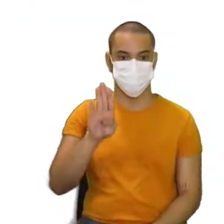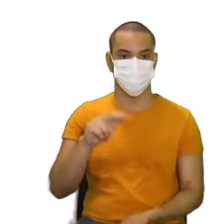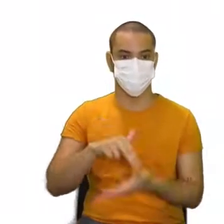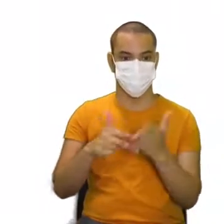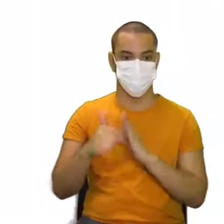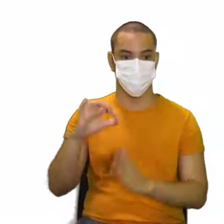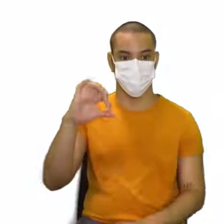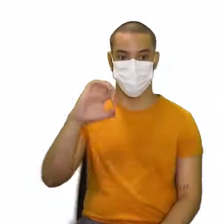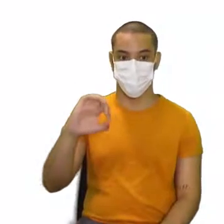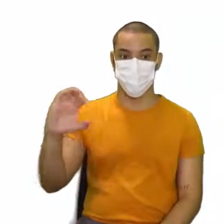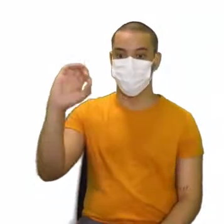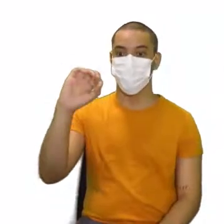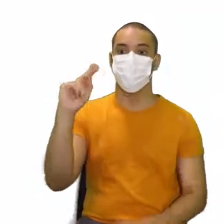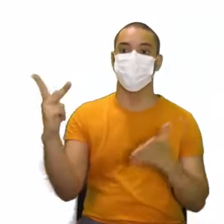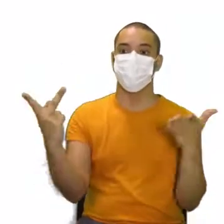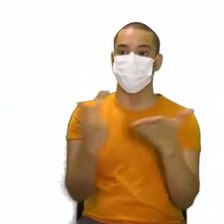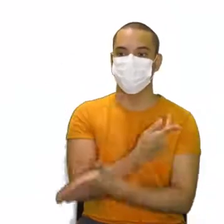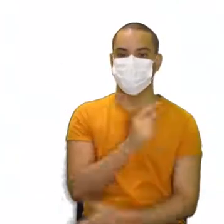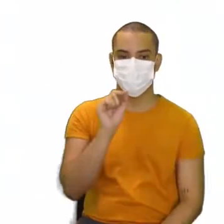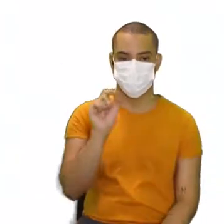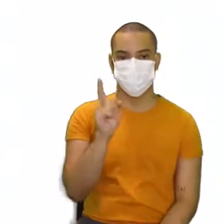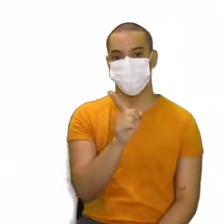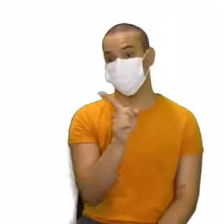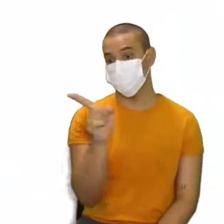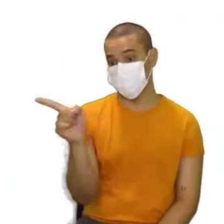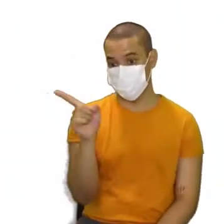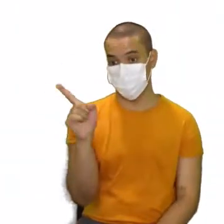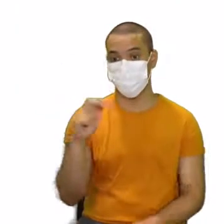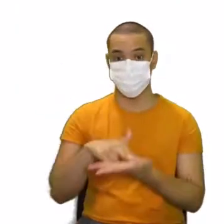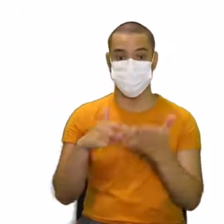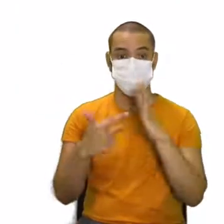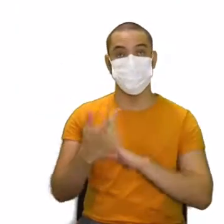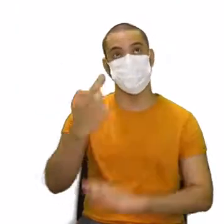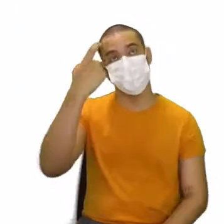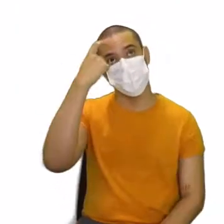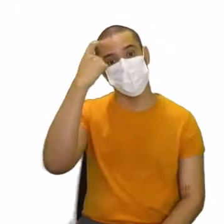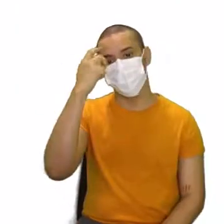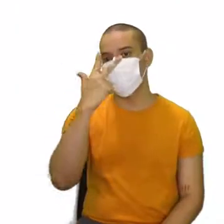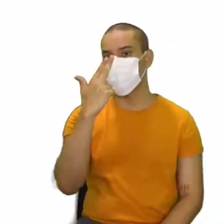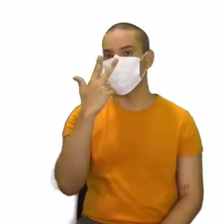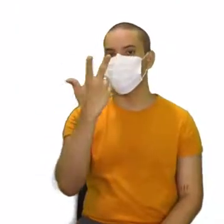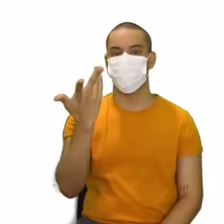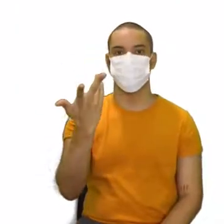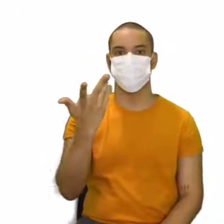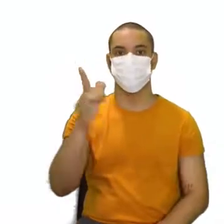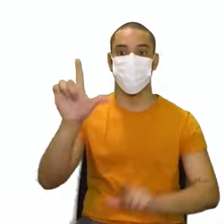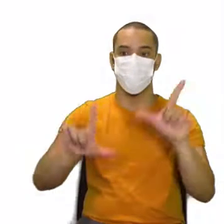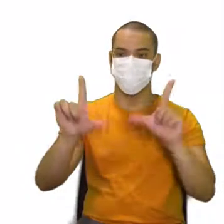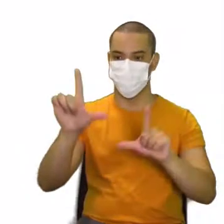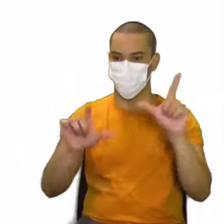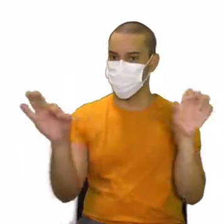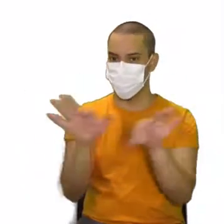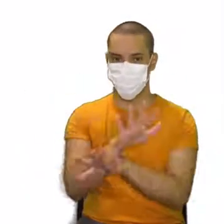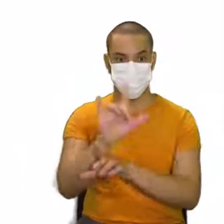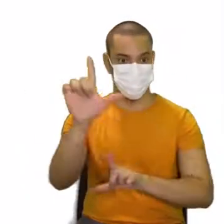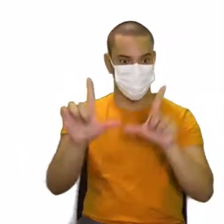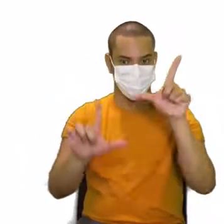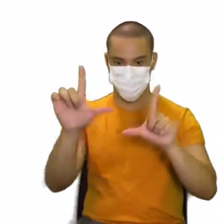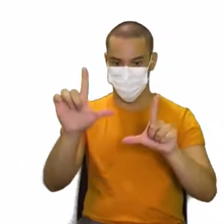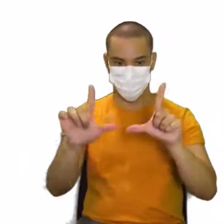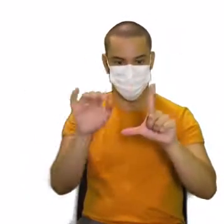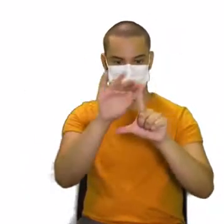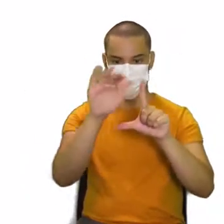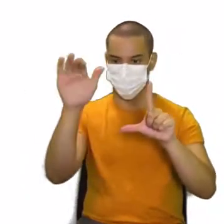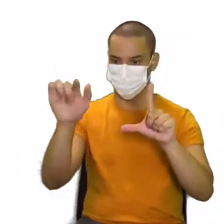Olha o que acontece Foi o que eu falei para vocês isso aqui é um plano é você pensar como se fosse a parede ou a tela da TV pronto a